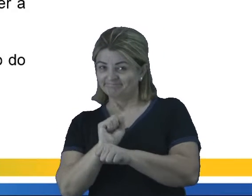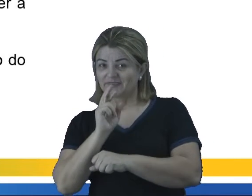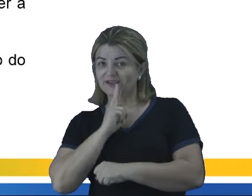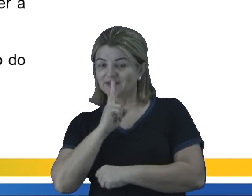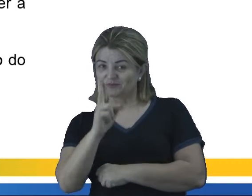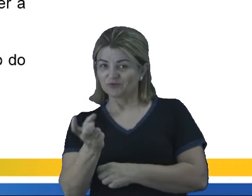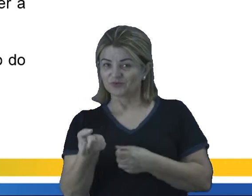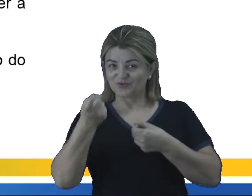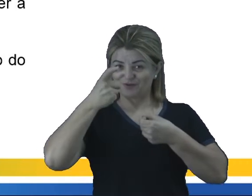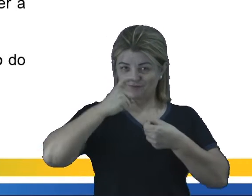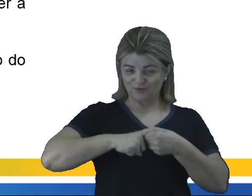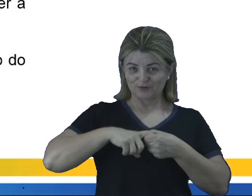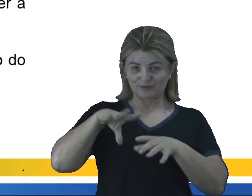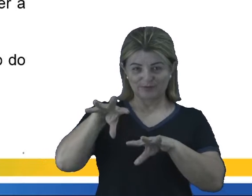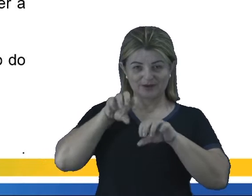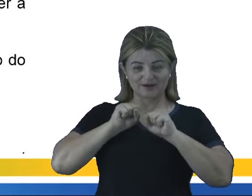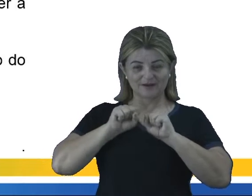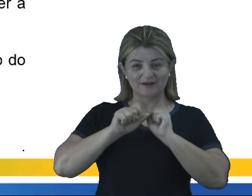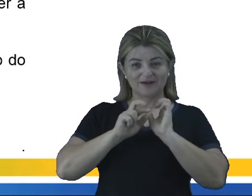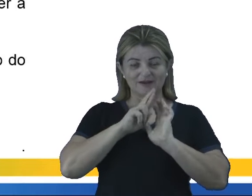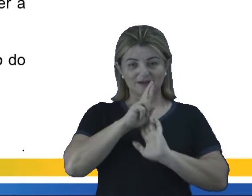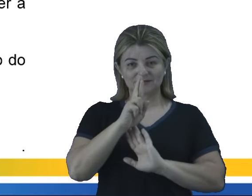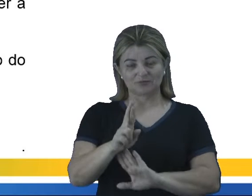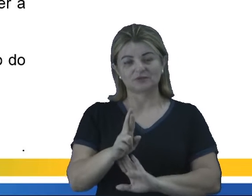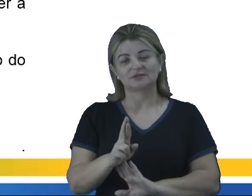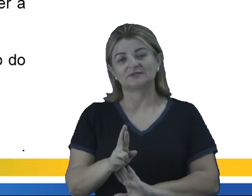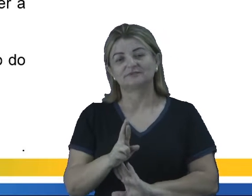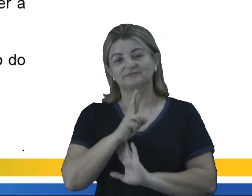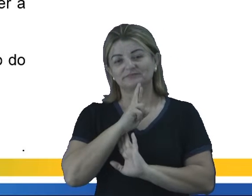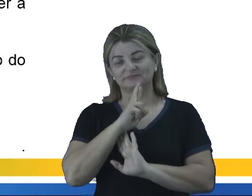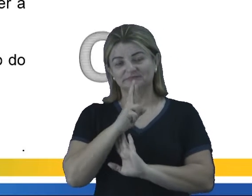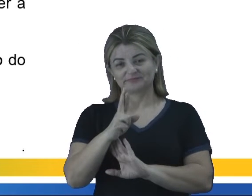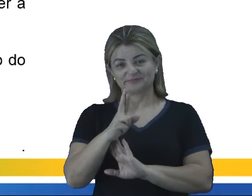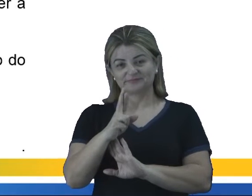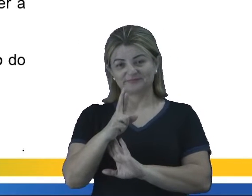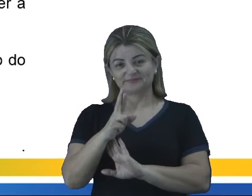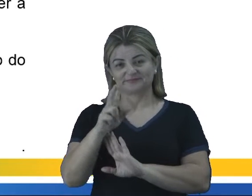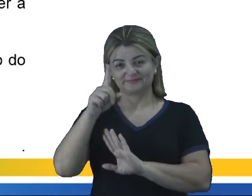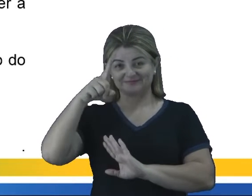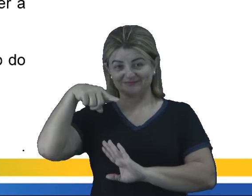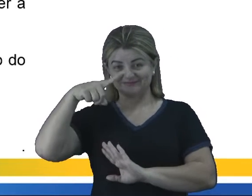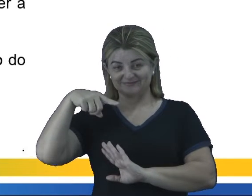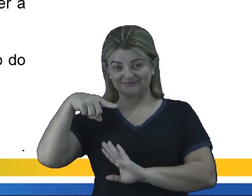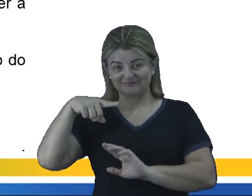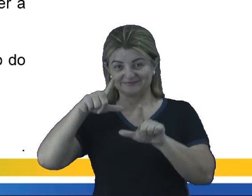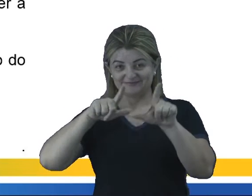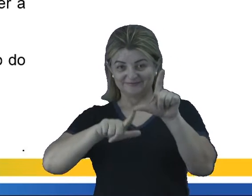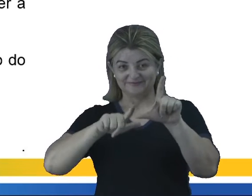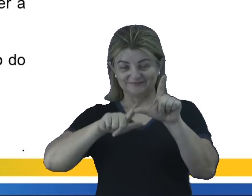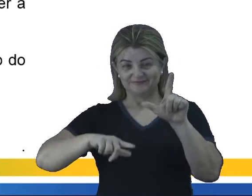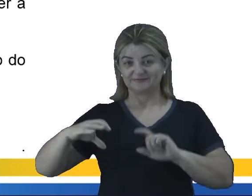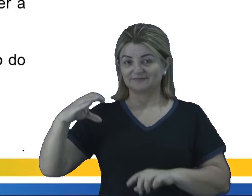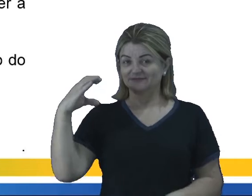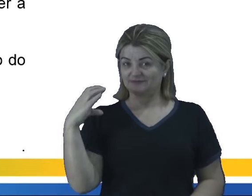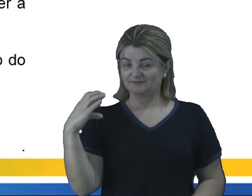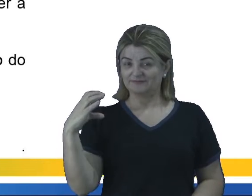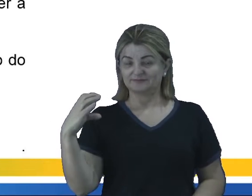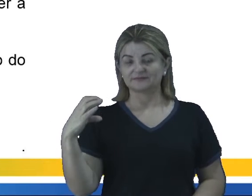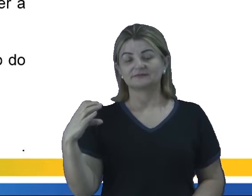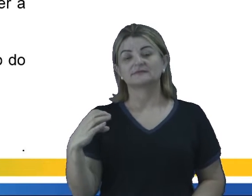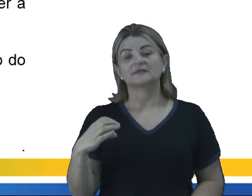lá. Minha terra tem mais rosas e quase tem mais amores. Minha terra tem mais ouro, minha terra tem mais